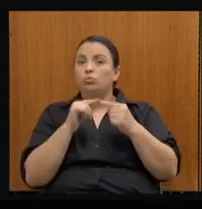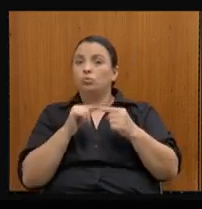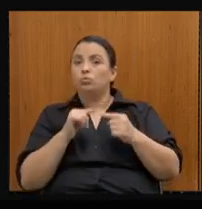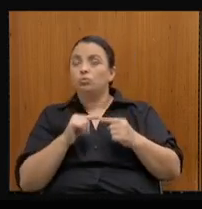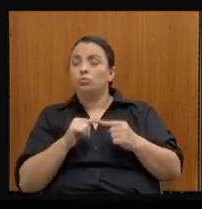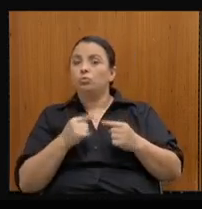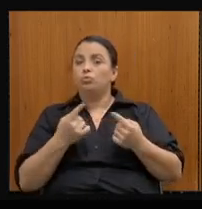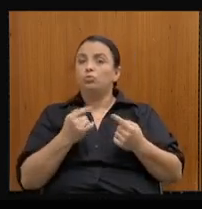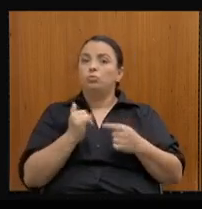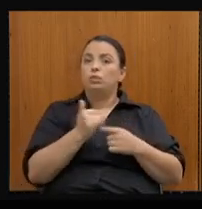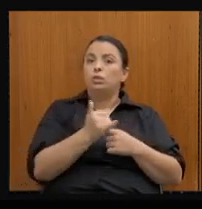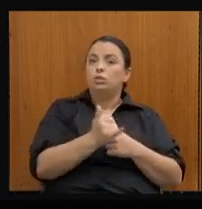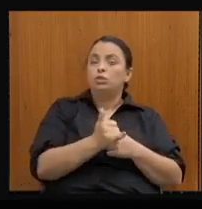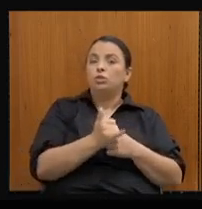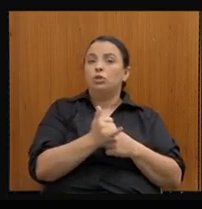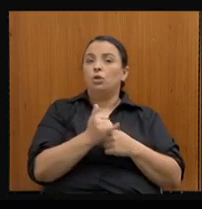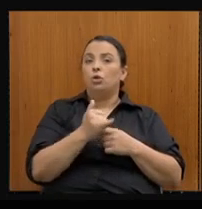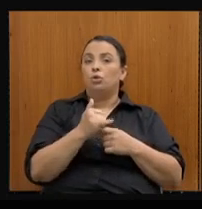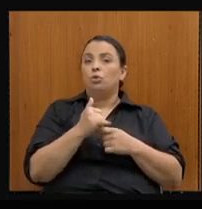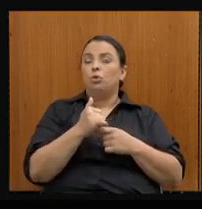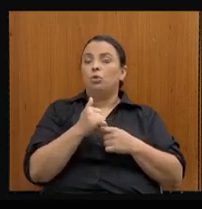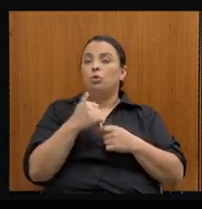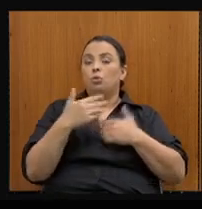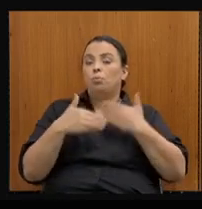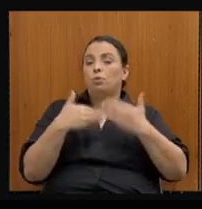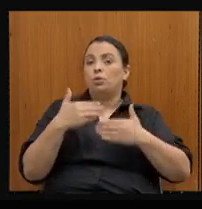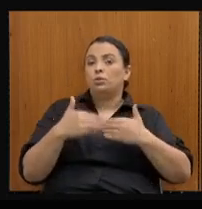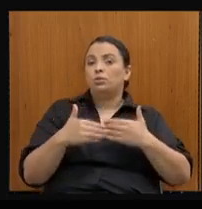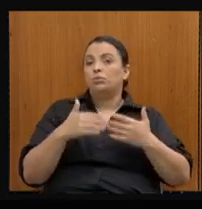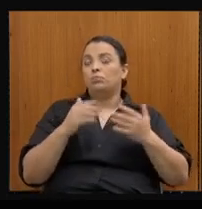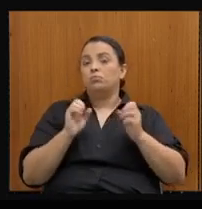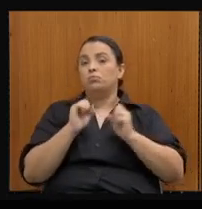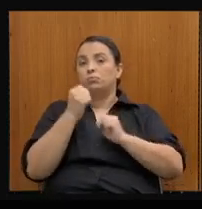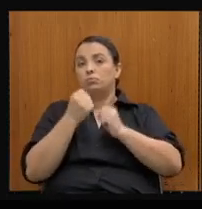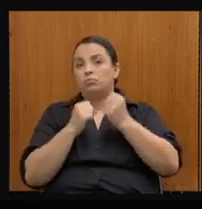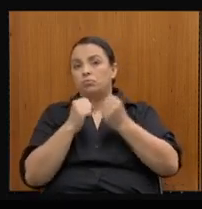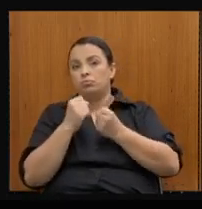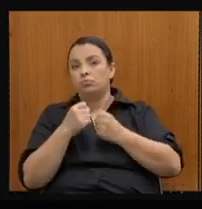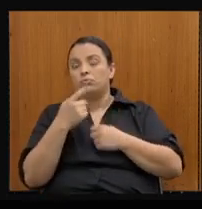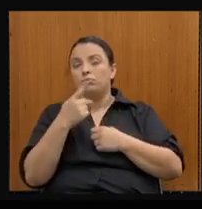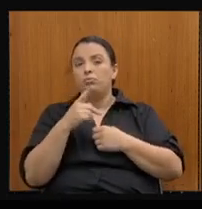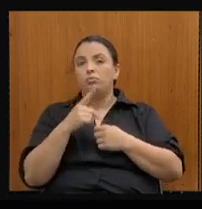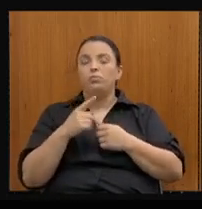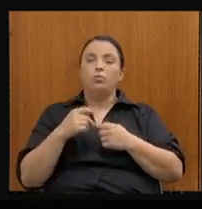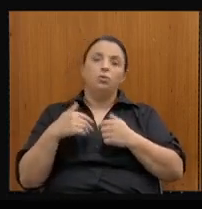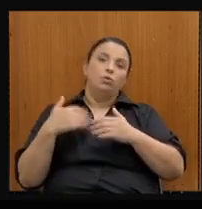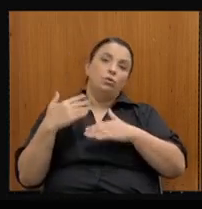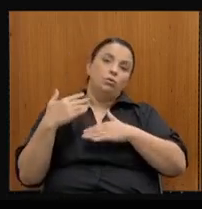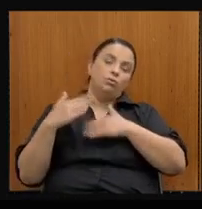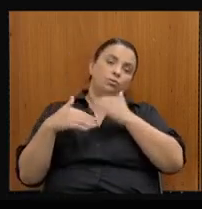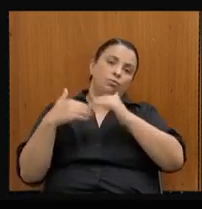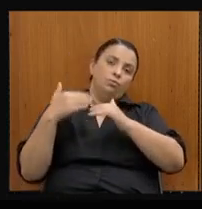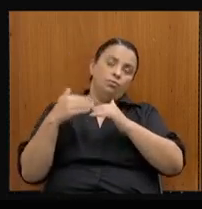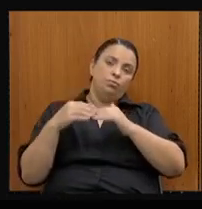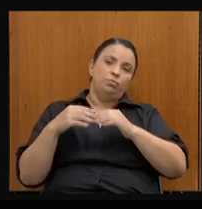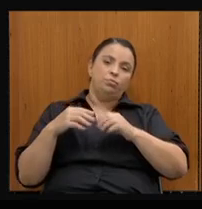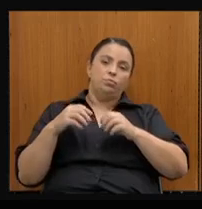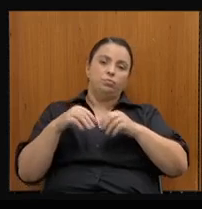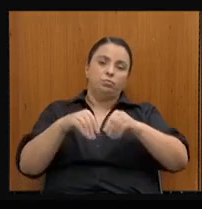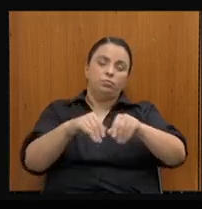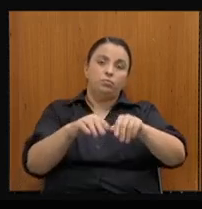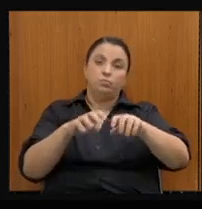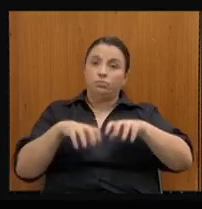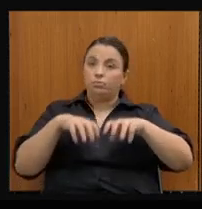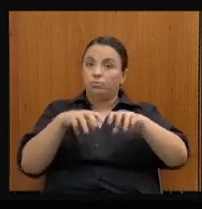processos industriais na sua na no seu desenvolvimento agrícola e é todo um